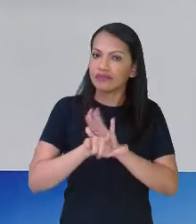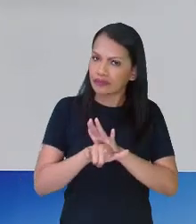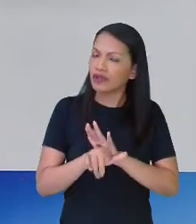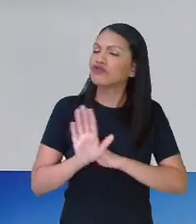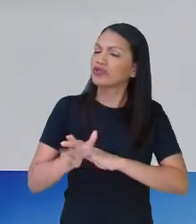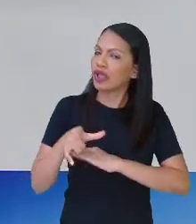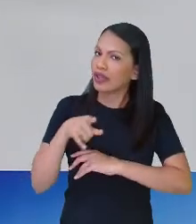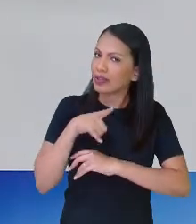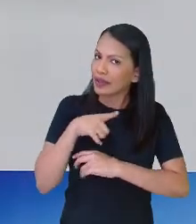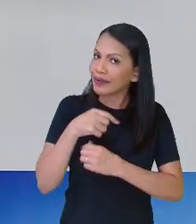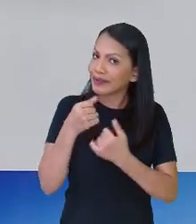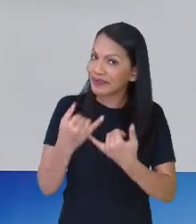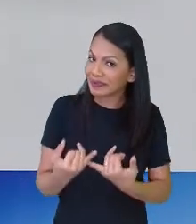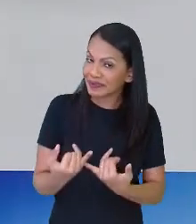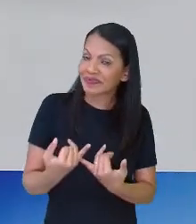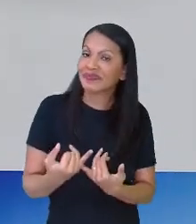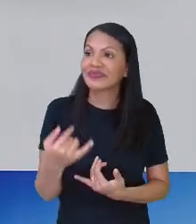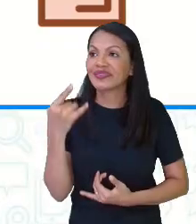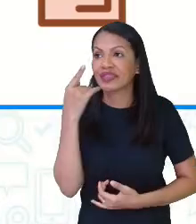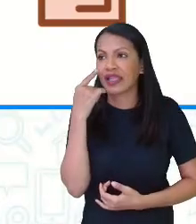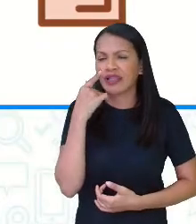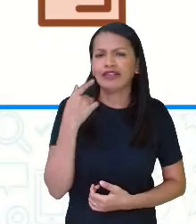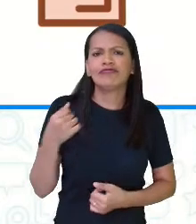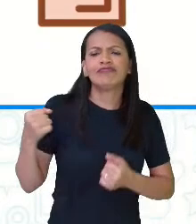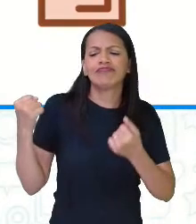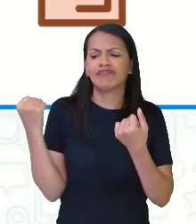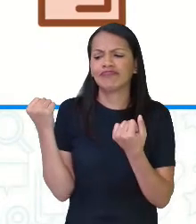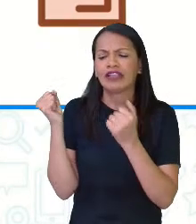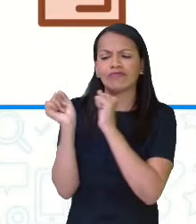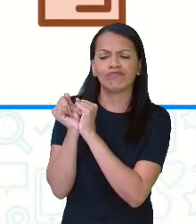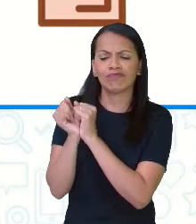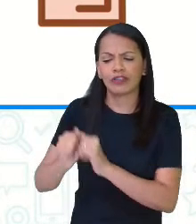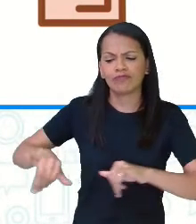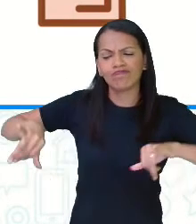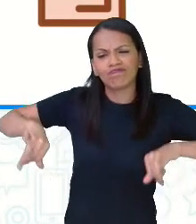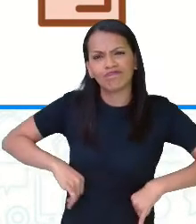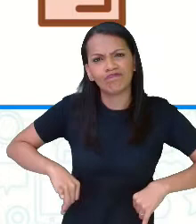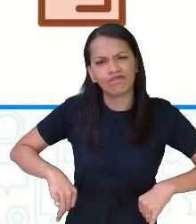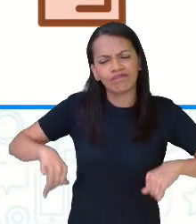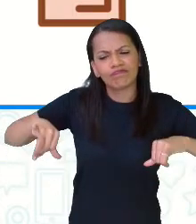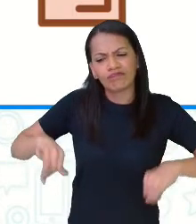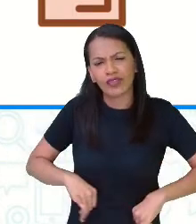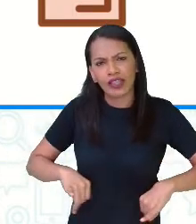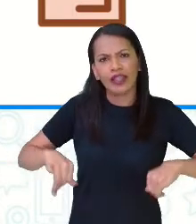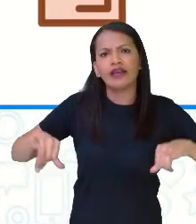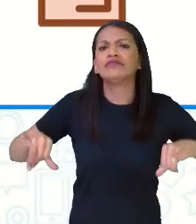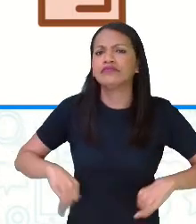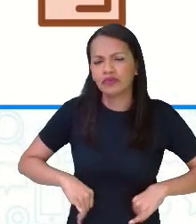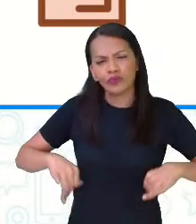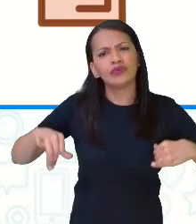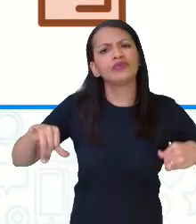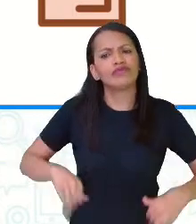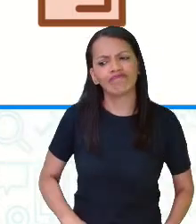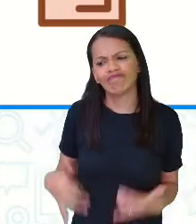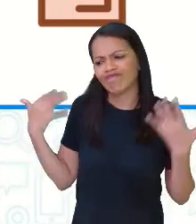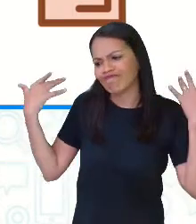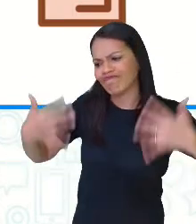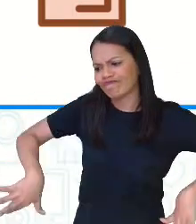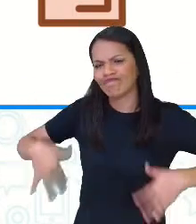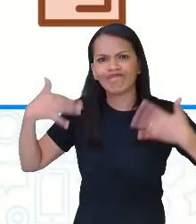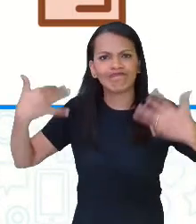tem. Então, expostos a toda humilhação, quer dizer, a toda sorte de humilhação, muitas das